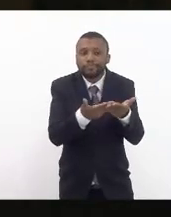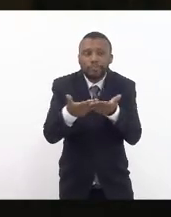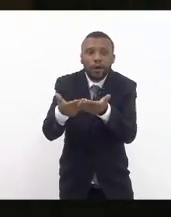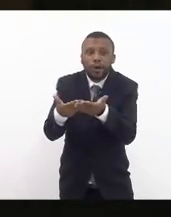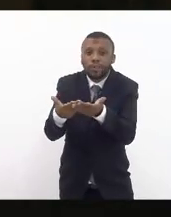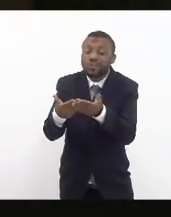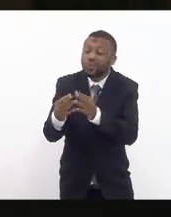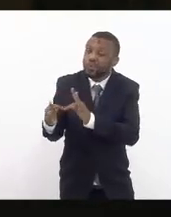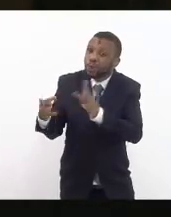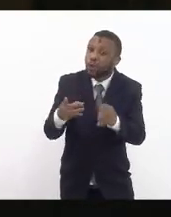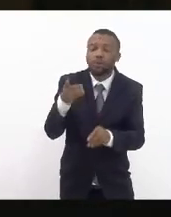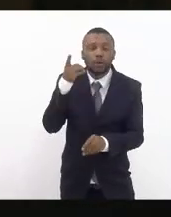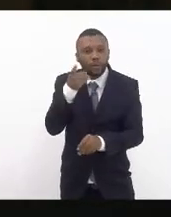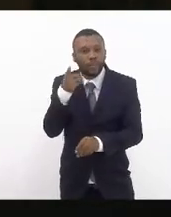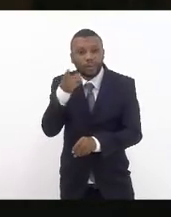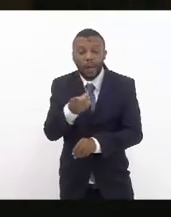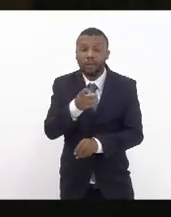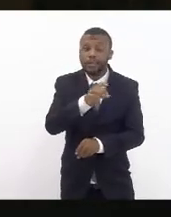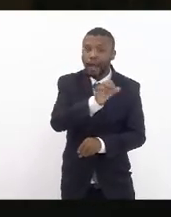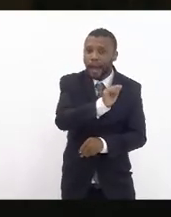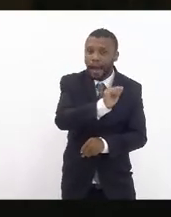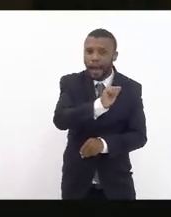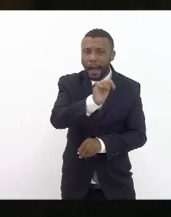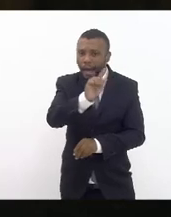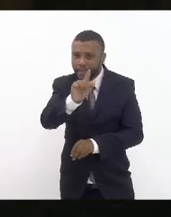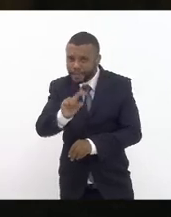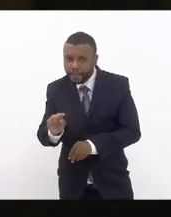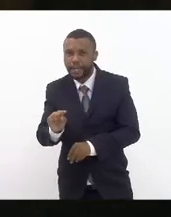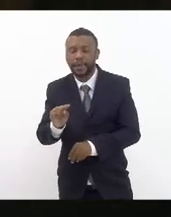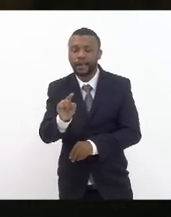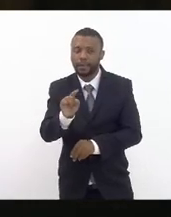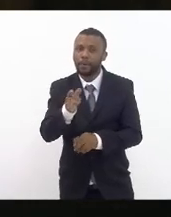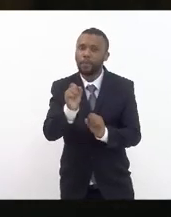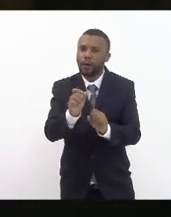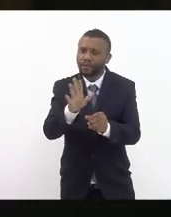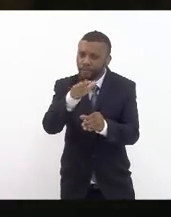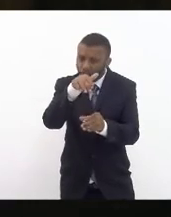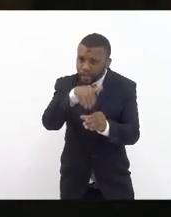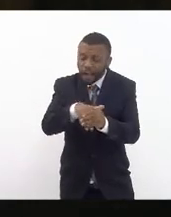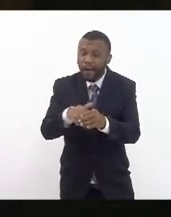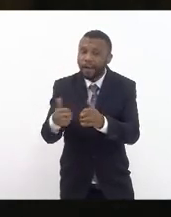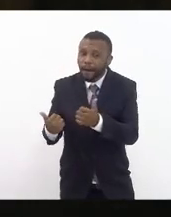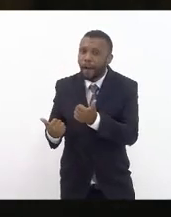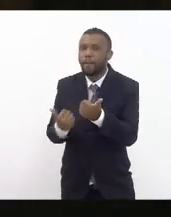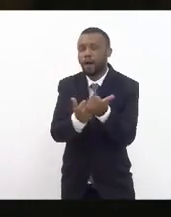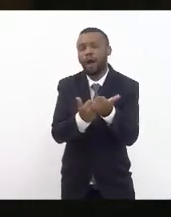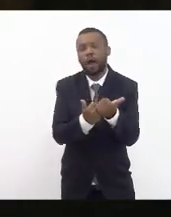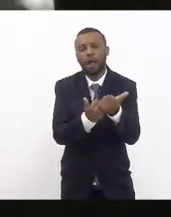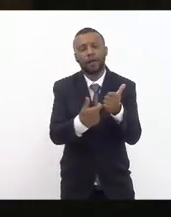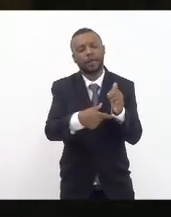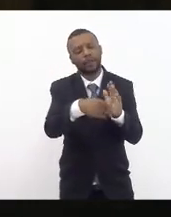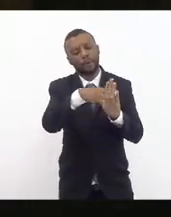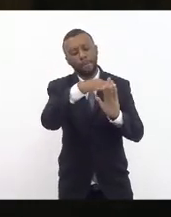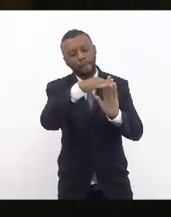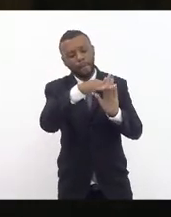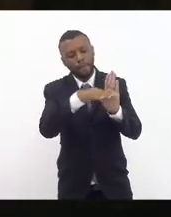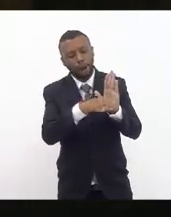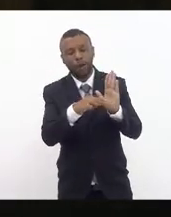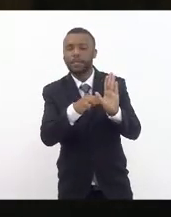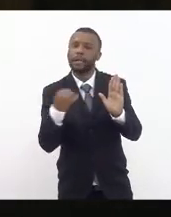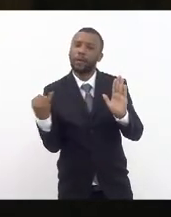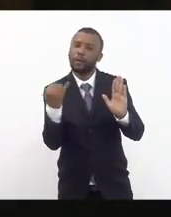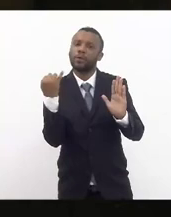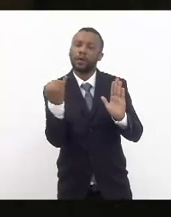Z, né, que votem favoravelmente, deputado Elomar Coelho. É esse guia, que é um guia tão importante, que vai ser um